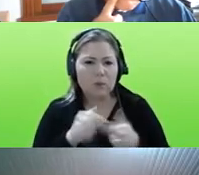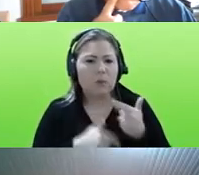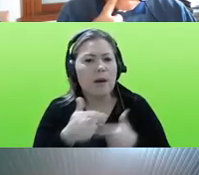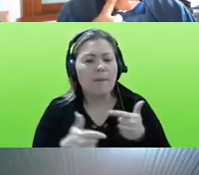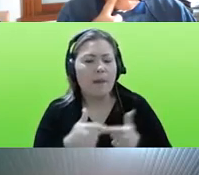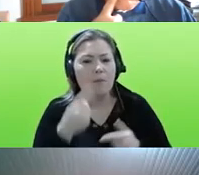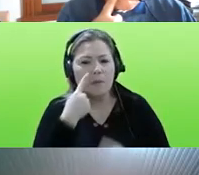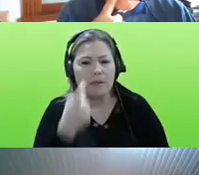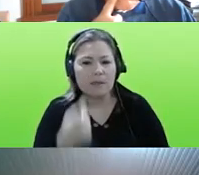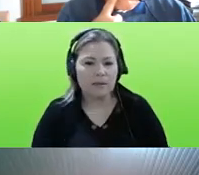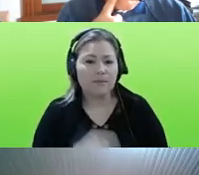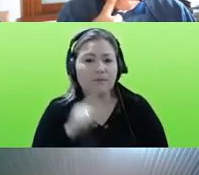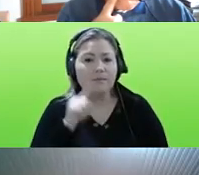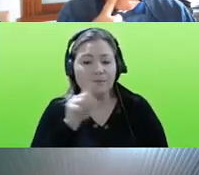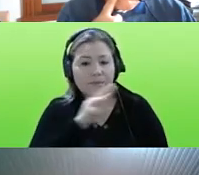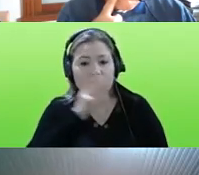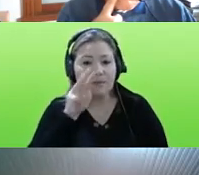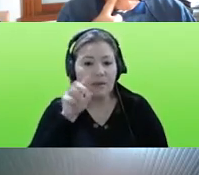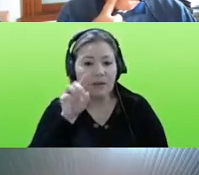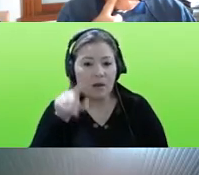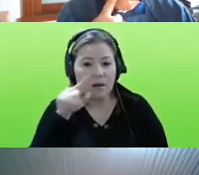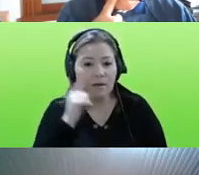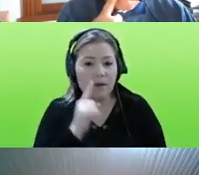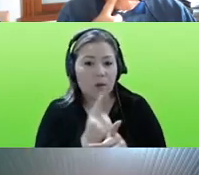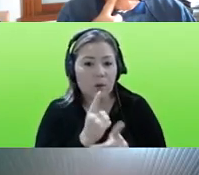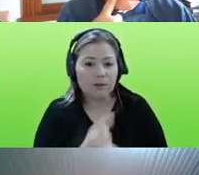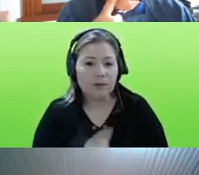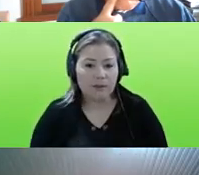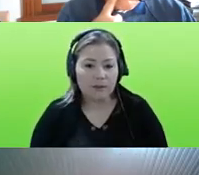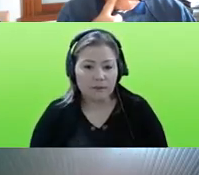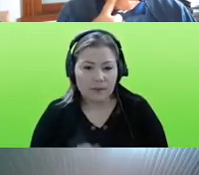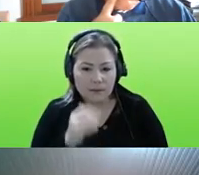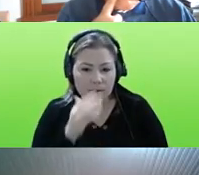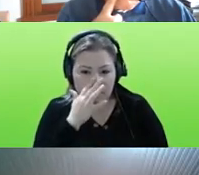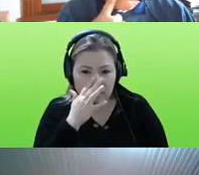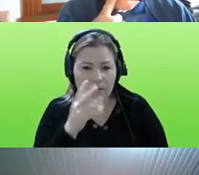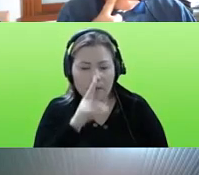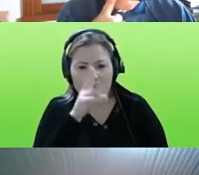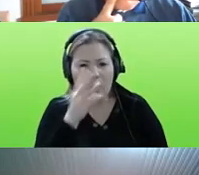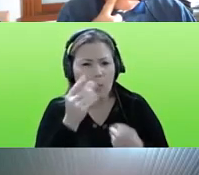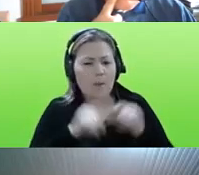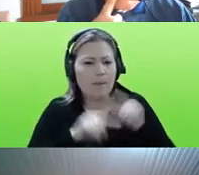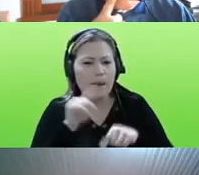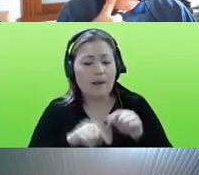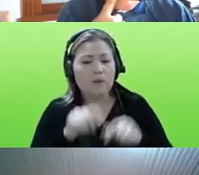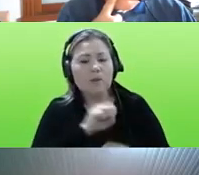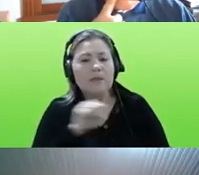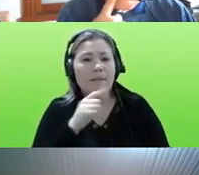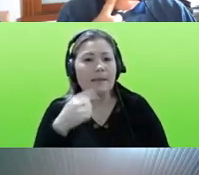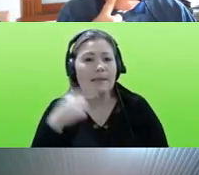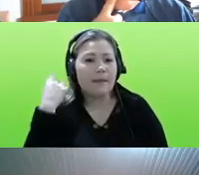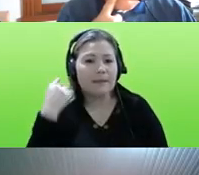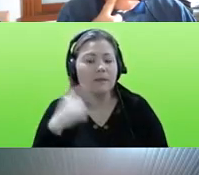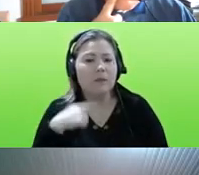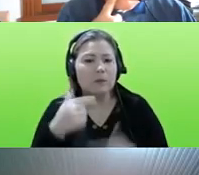interessante. Então, aqui nesse site, pessoal, vocês vão encontrar bastante material. No semestre passado, a gente trabalhou